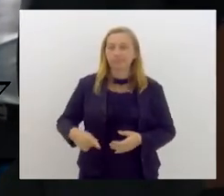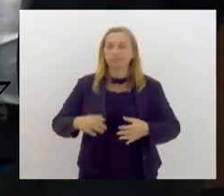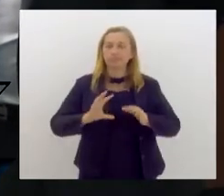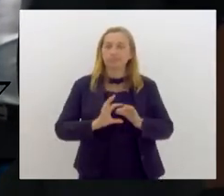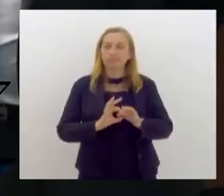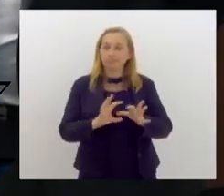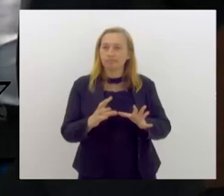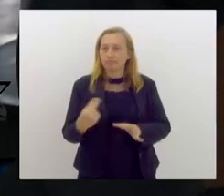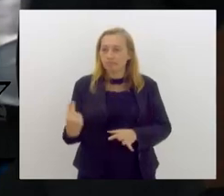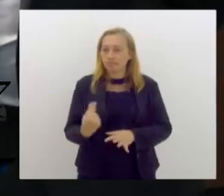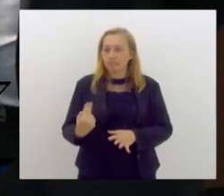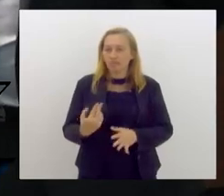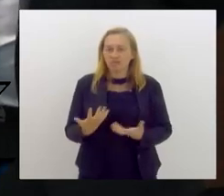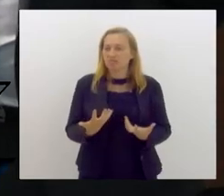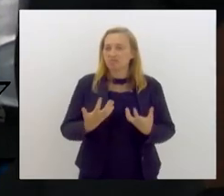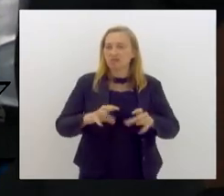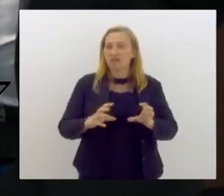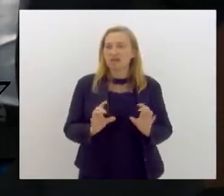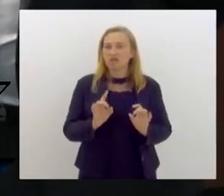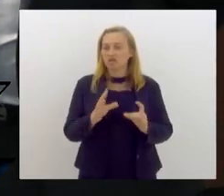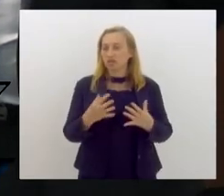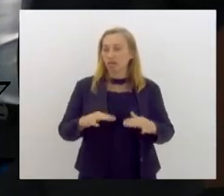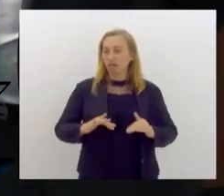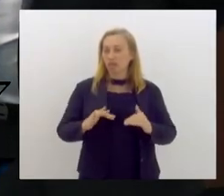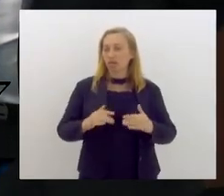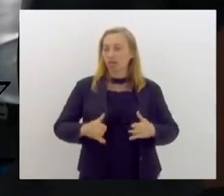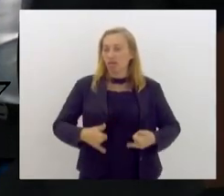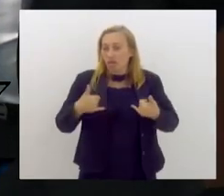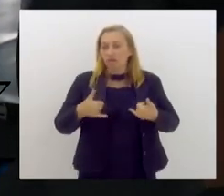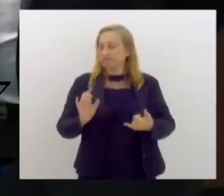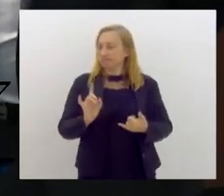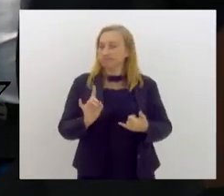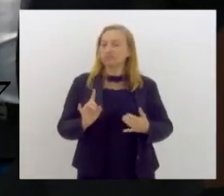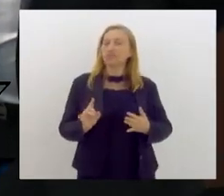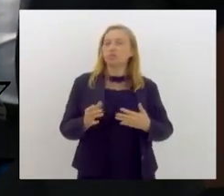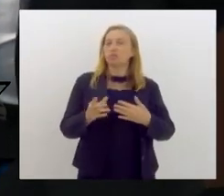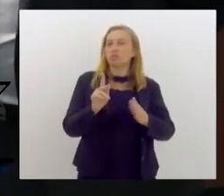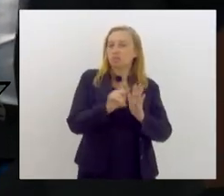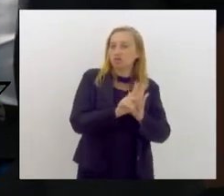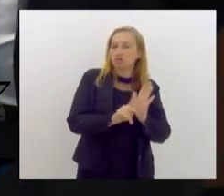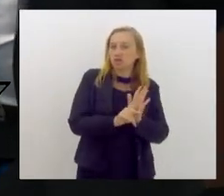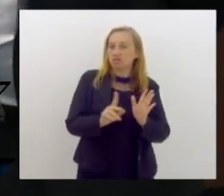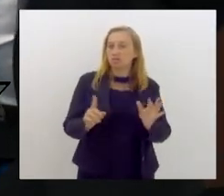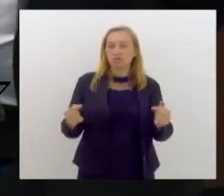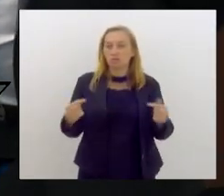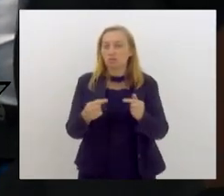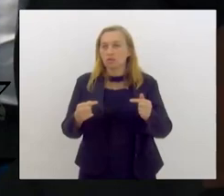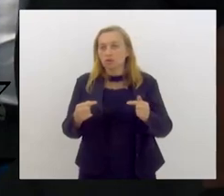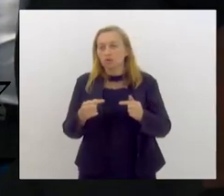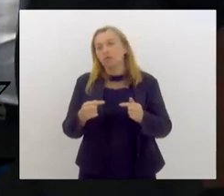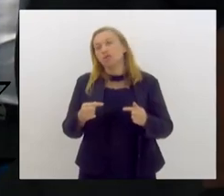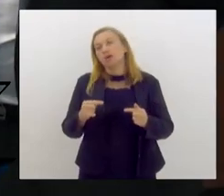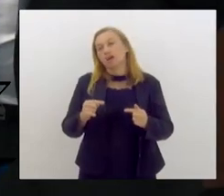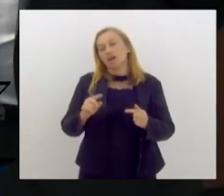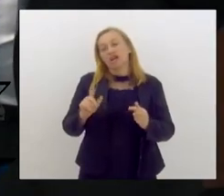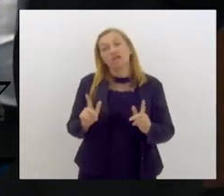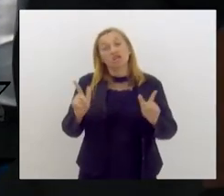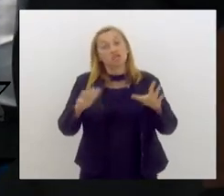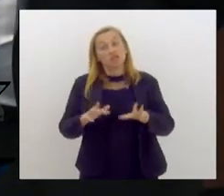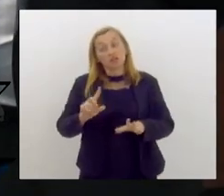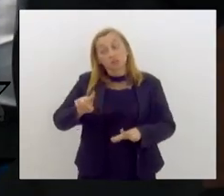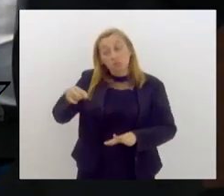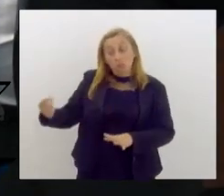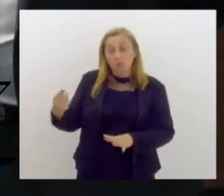autoria. Eu não estou atrás de mérito sozinho. Mas esse projeto não tem nada a ver com o outro projeto. Esse projeto